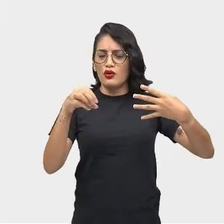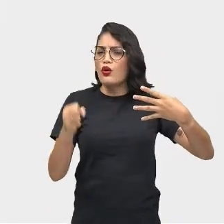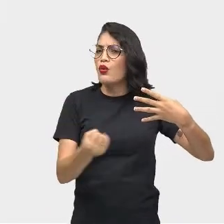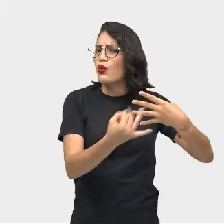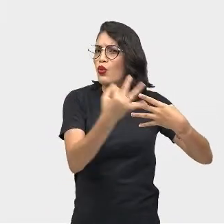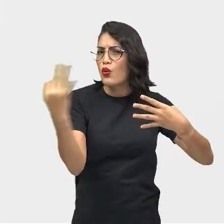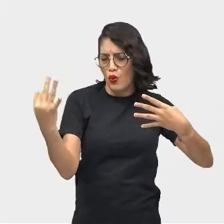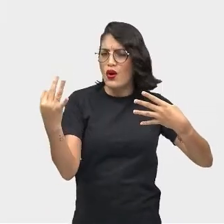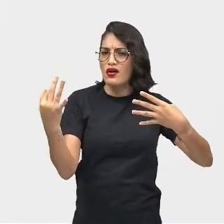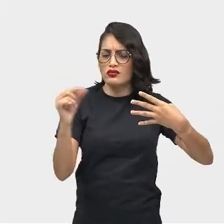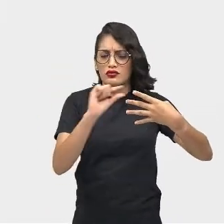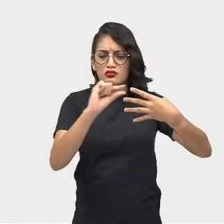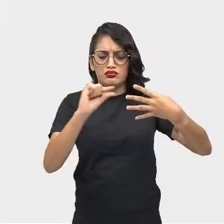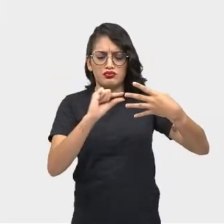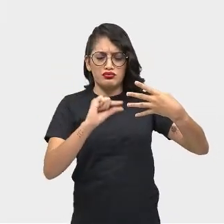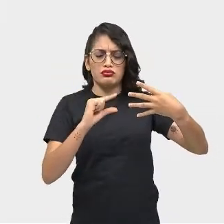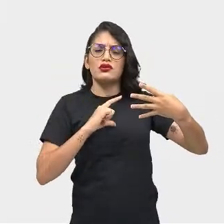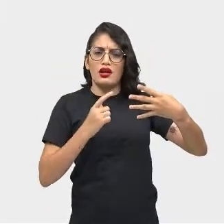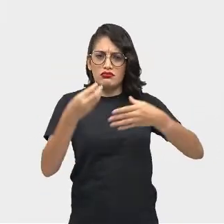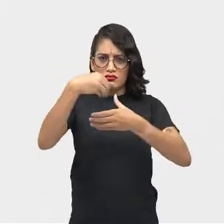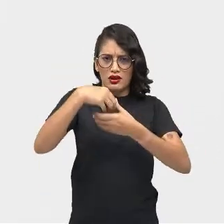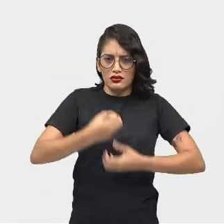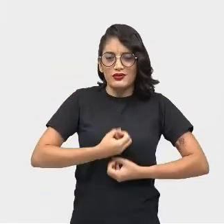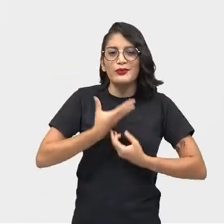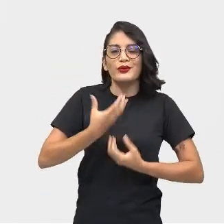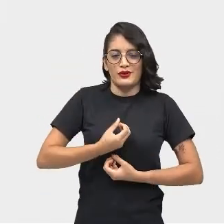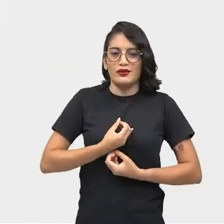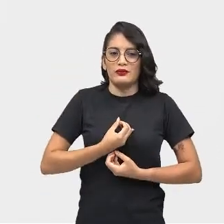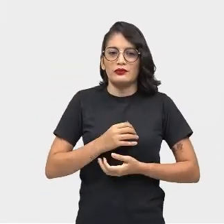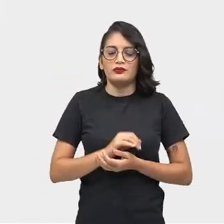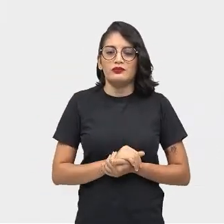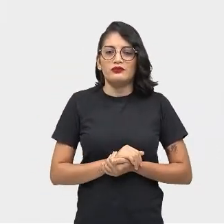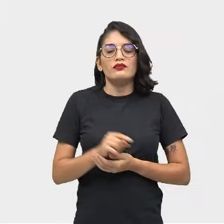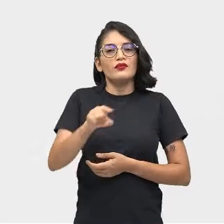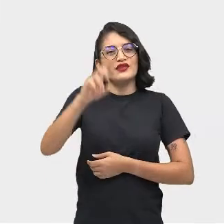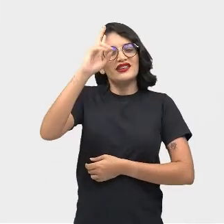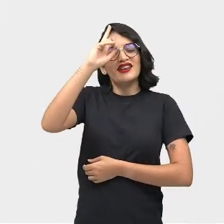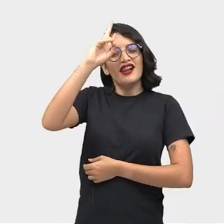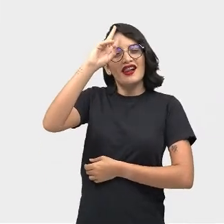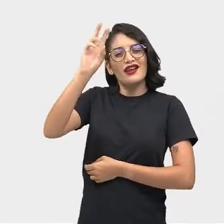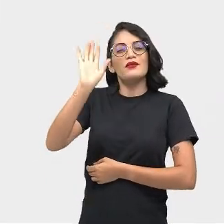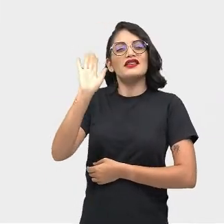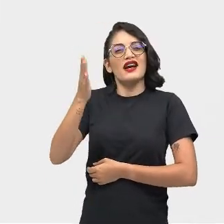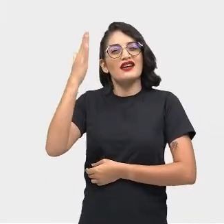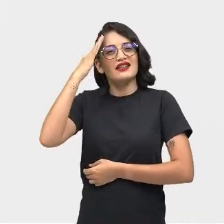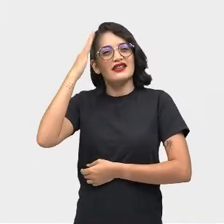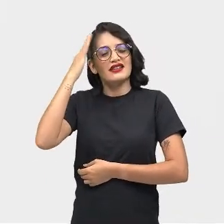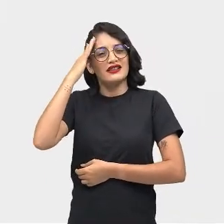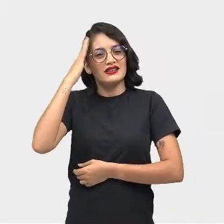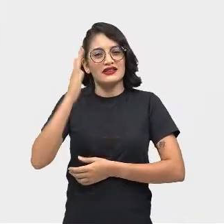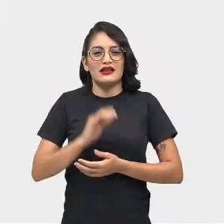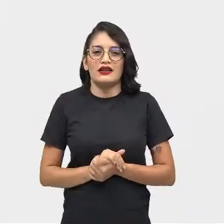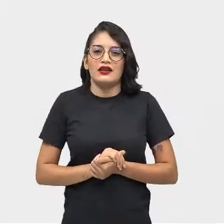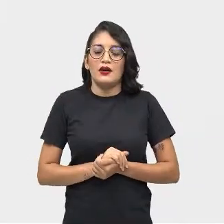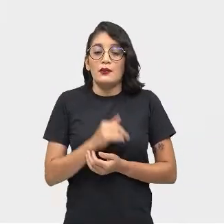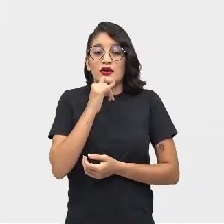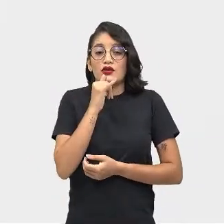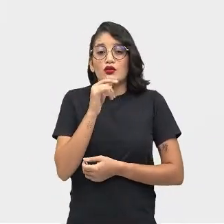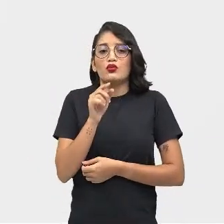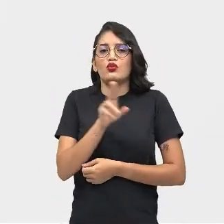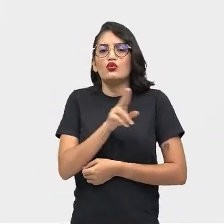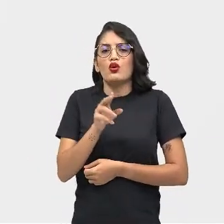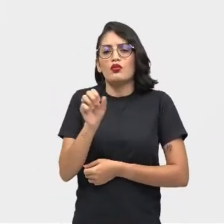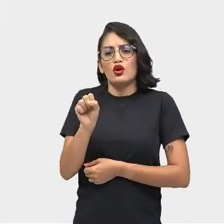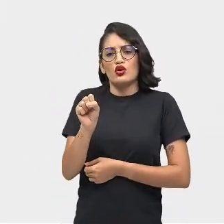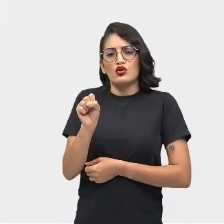versos o poema tem, por exemplo? Só para você já relembrando o que você sabe sobre soneto, por exemplo. O que